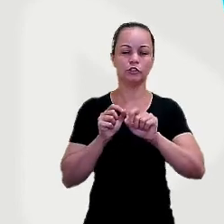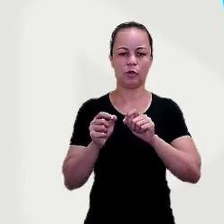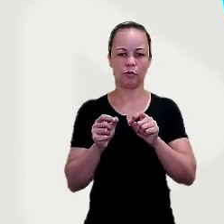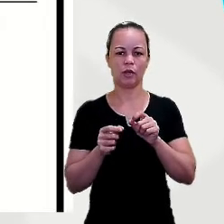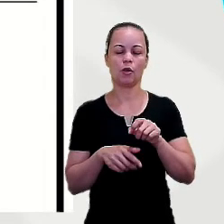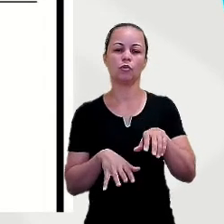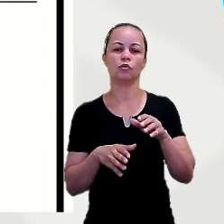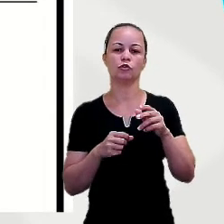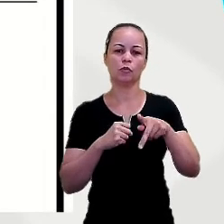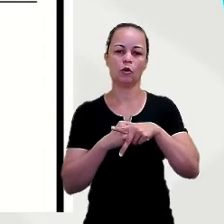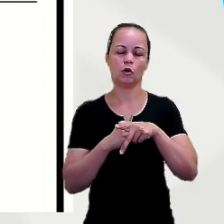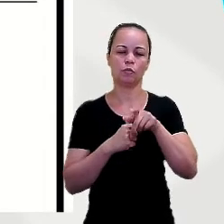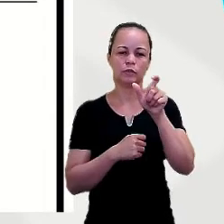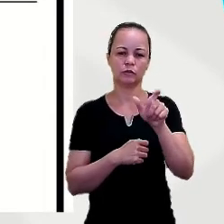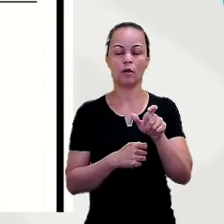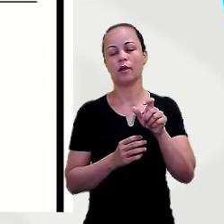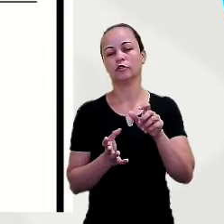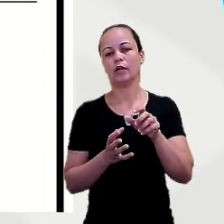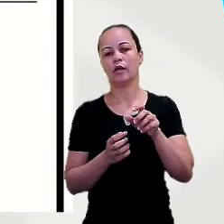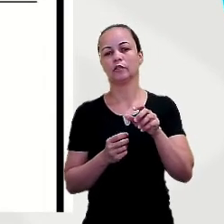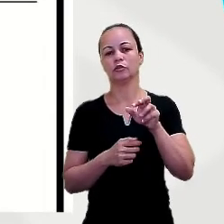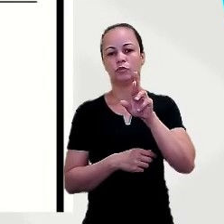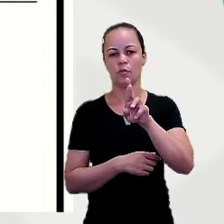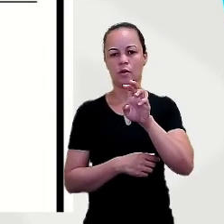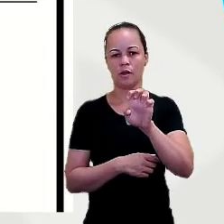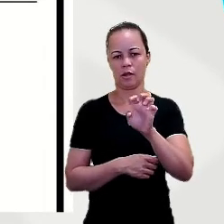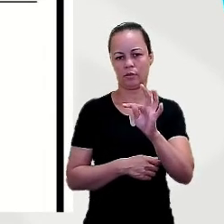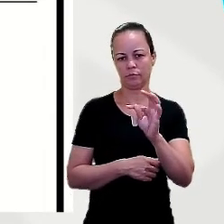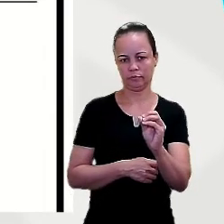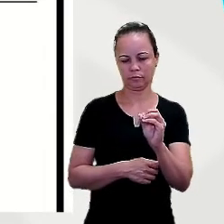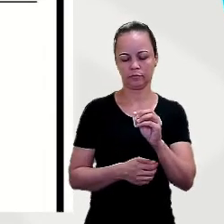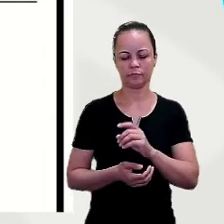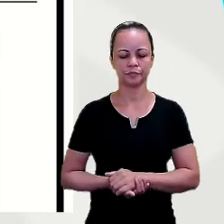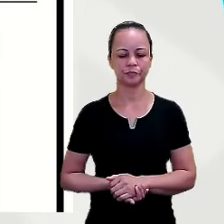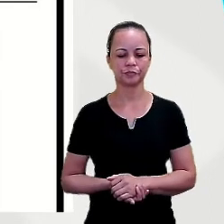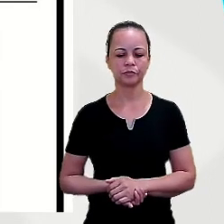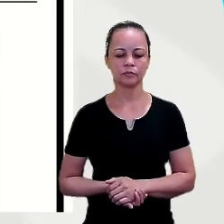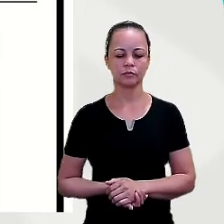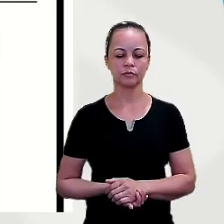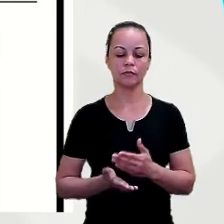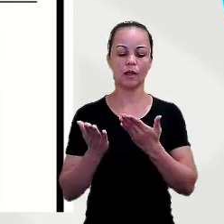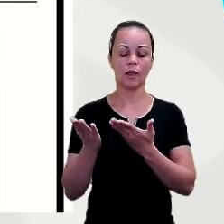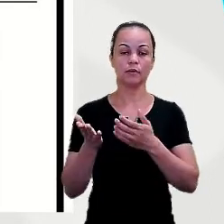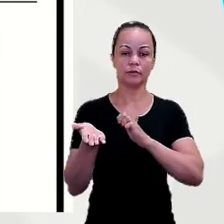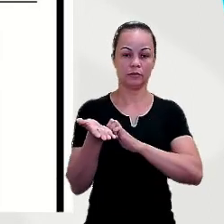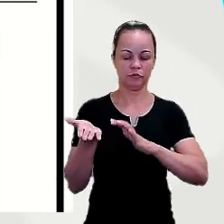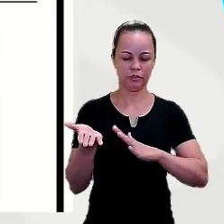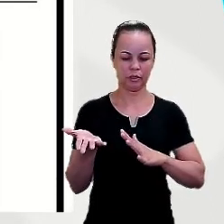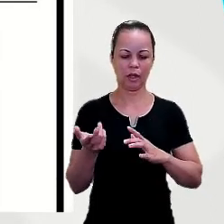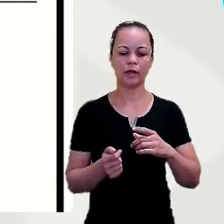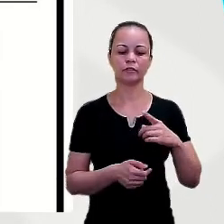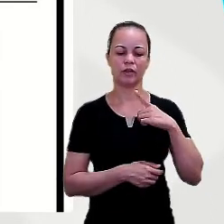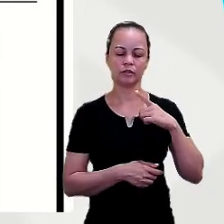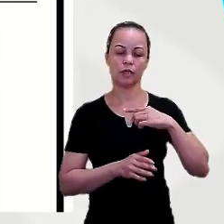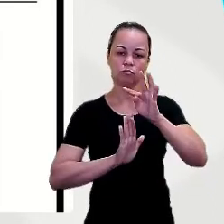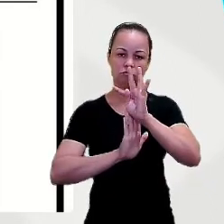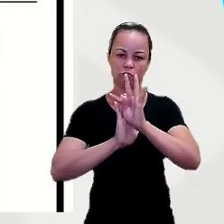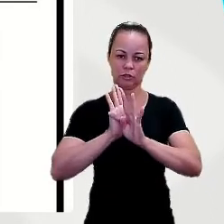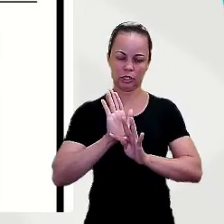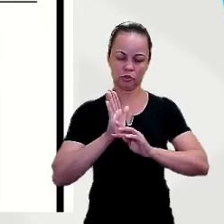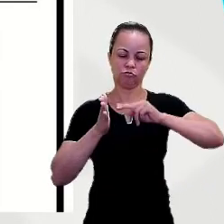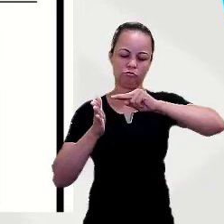pronomes pessoais do caso reto. Nessa atividade aqui, a gente vai ler um texto